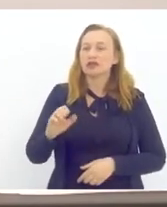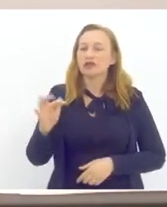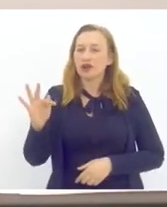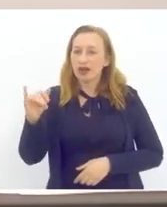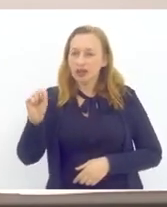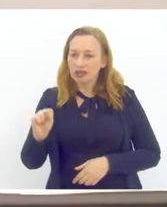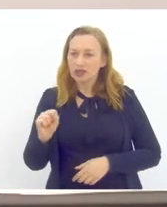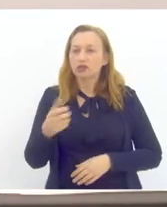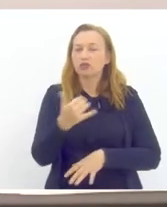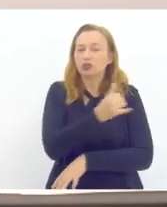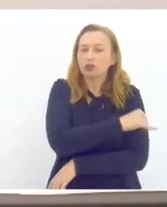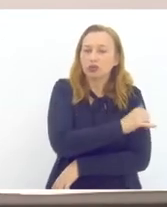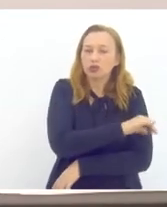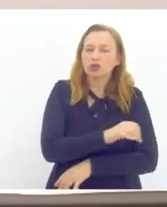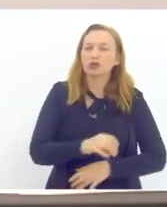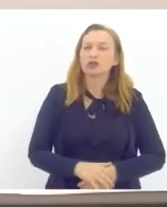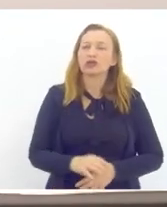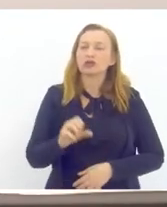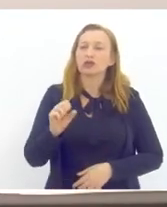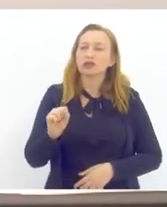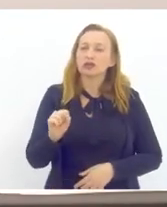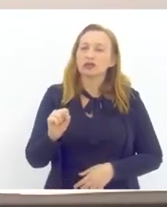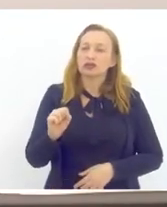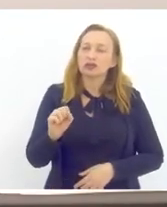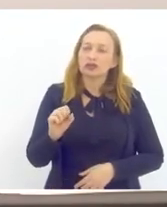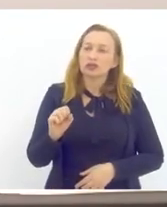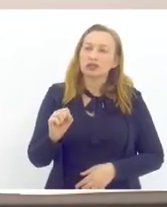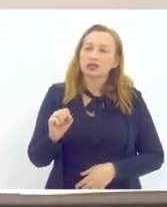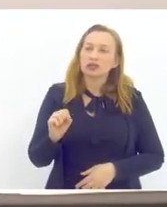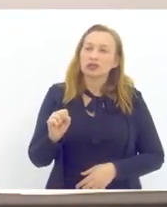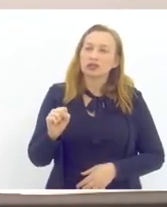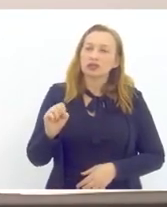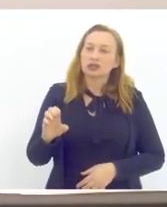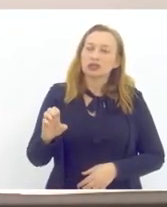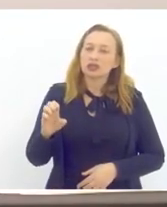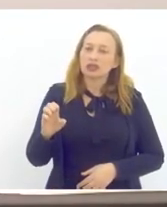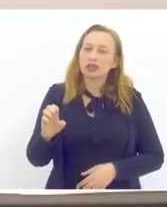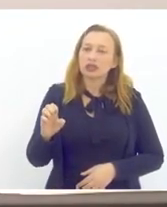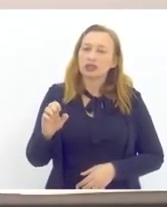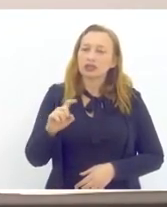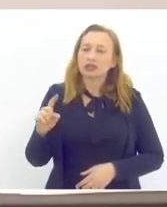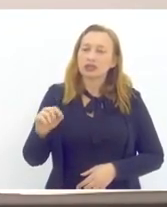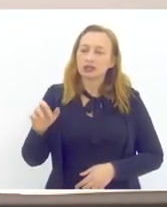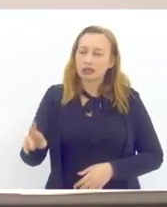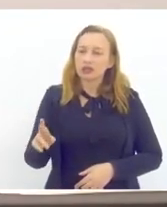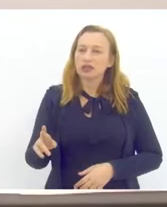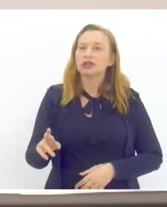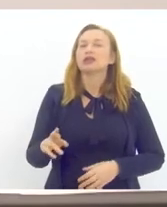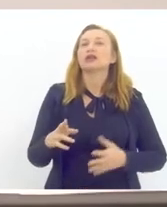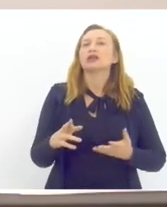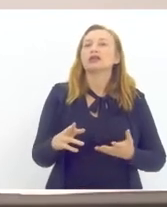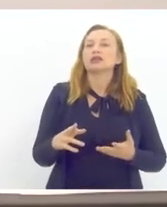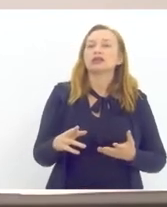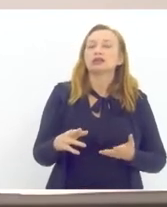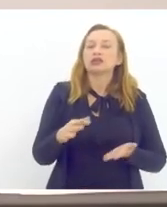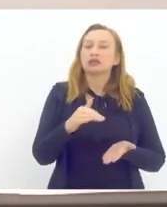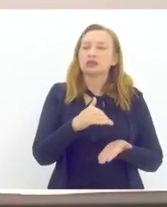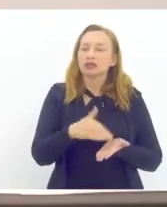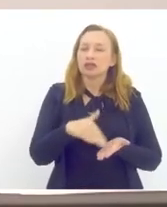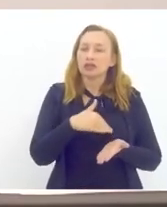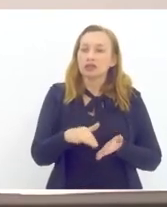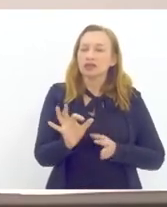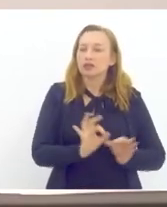Janeiro, o César Barbiero, Secretaria de Planejamento, Orçamento e